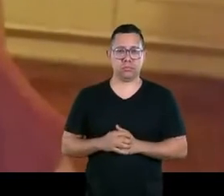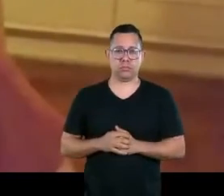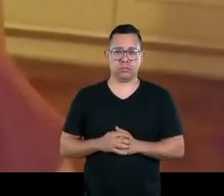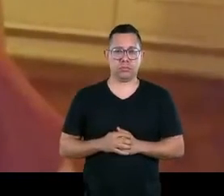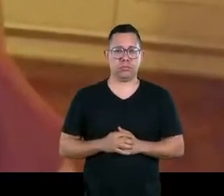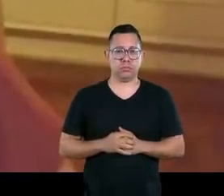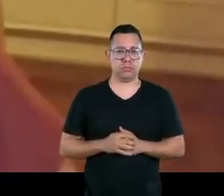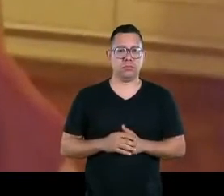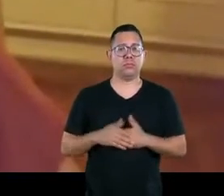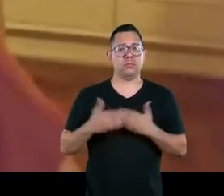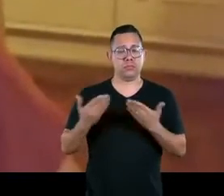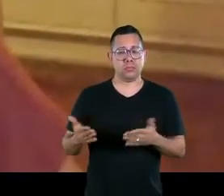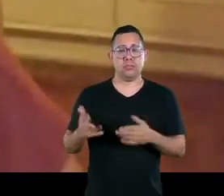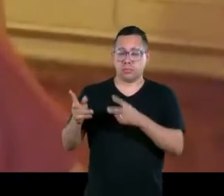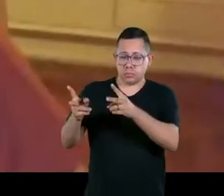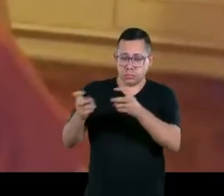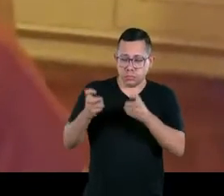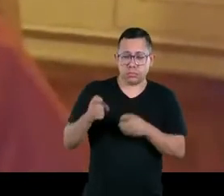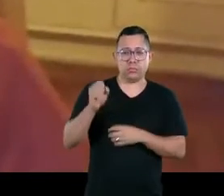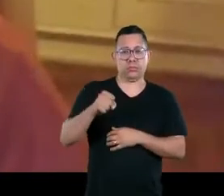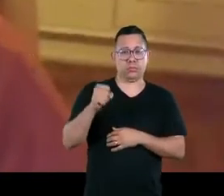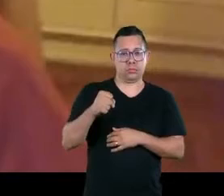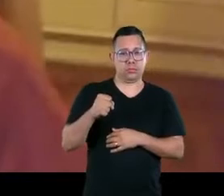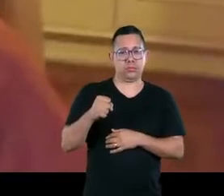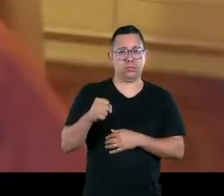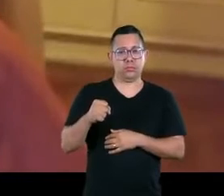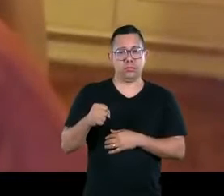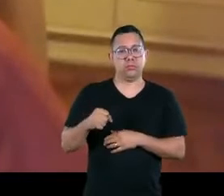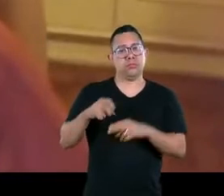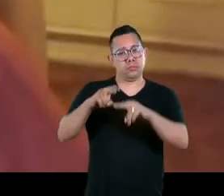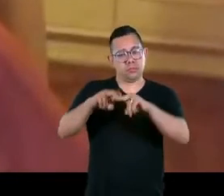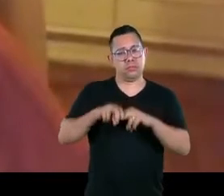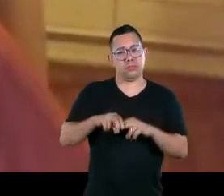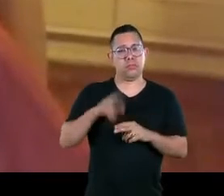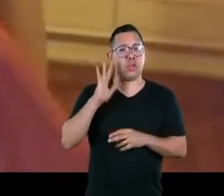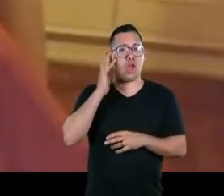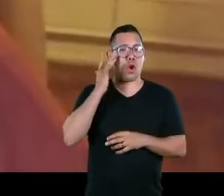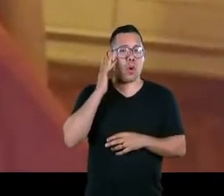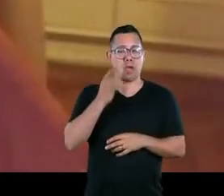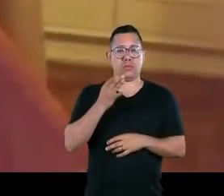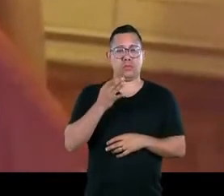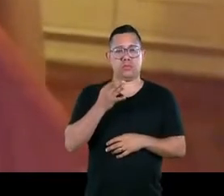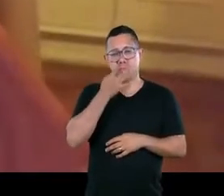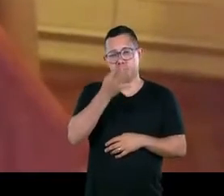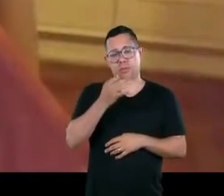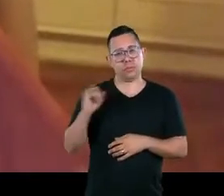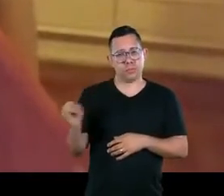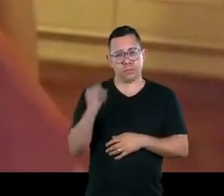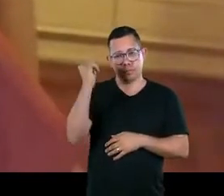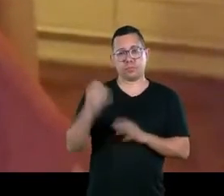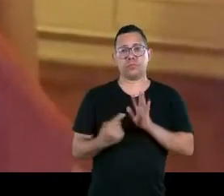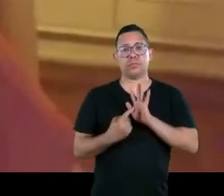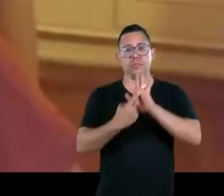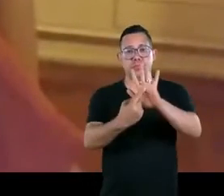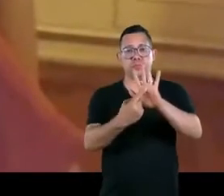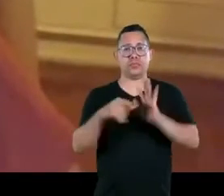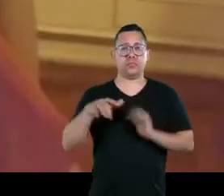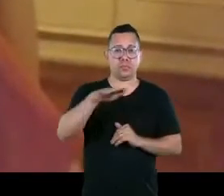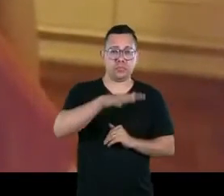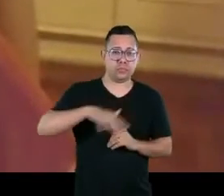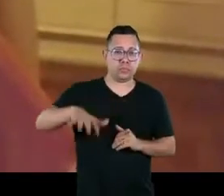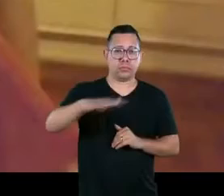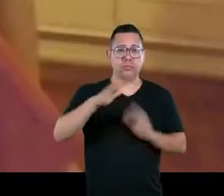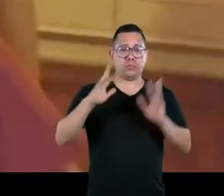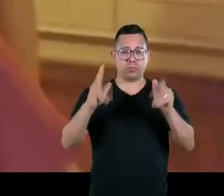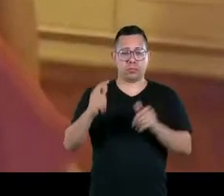de modo tão intenso. Por isso, eu acho importante apresentar Morin para melhor situar as